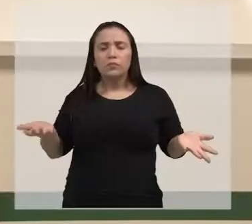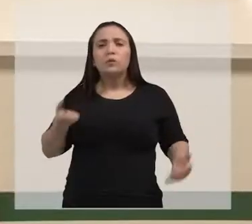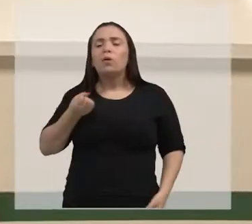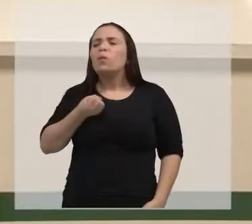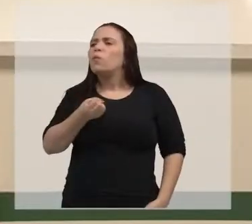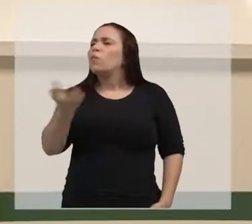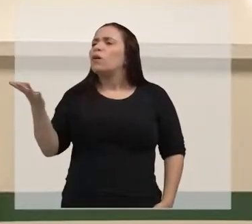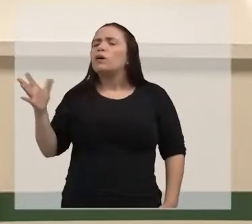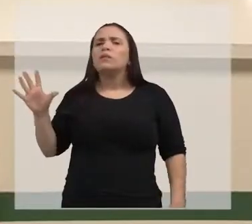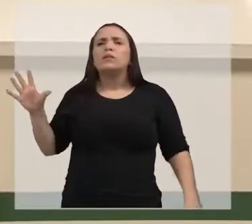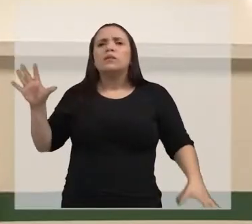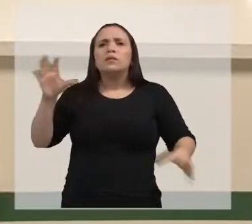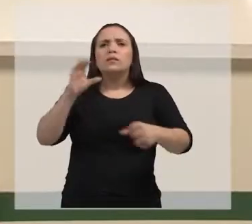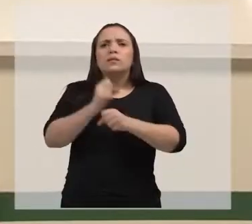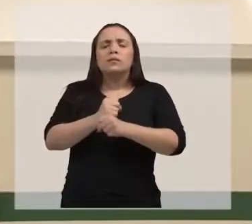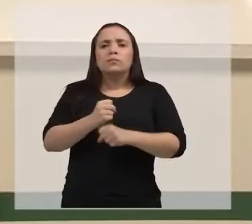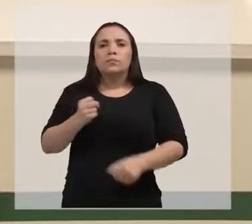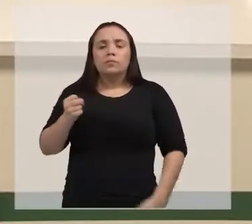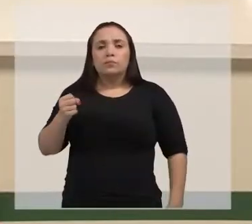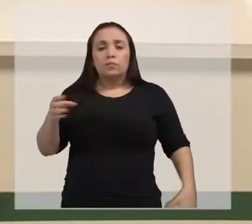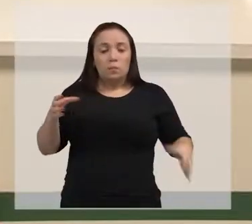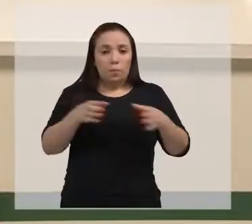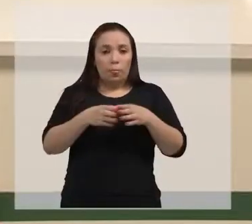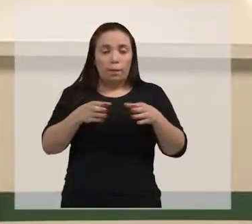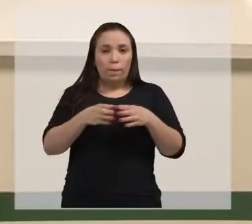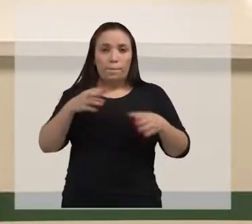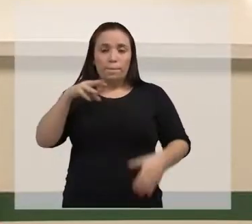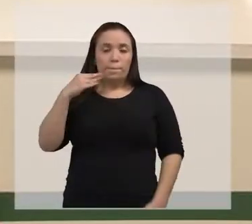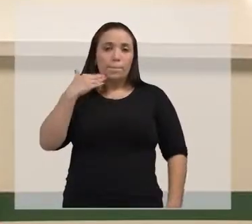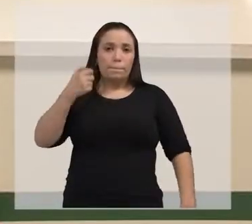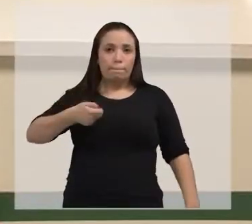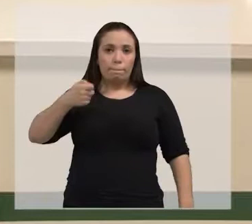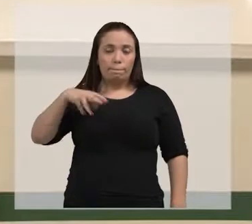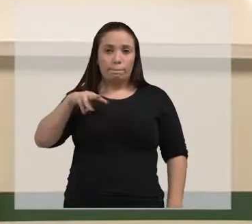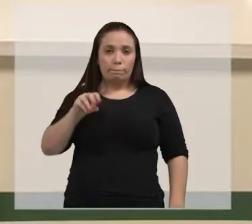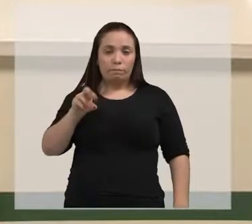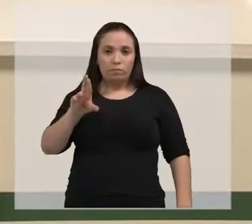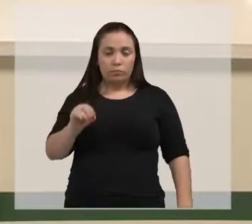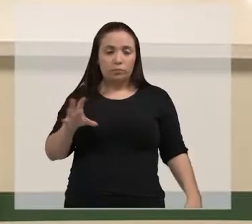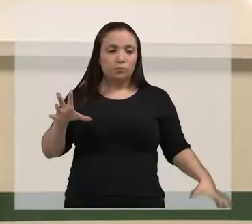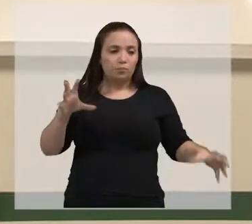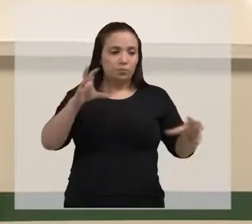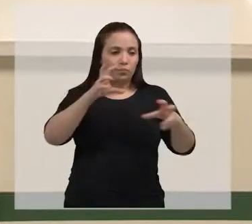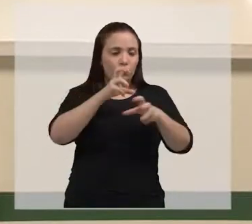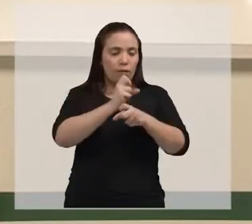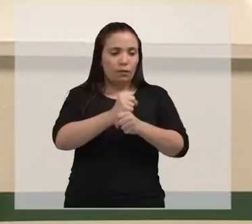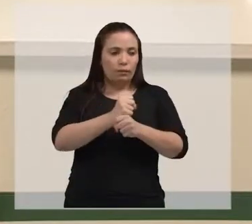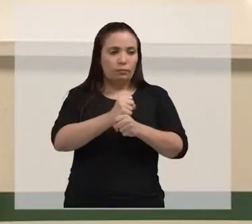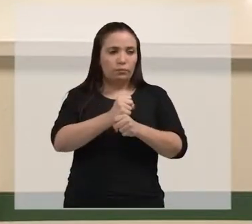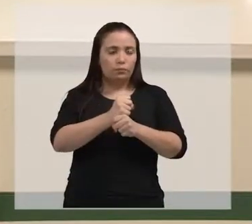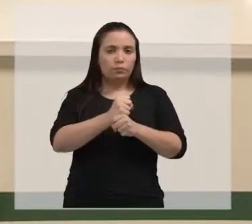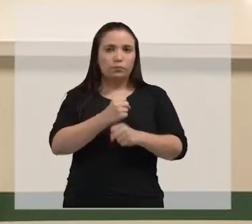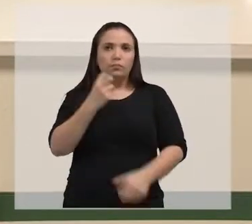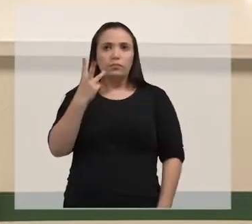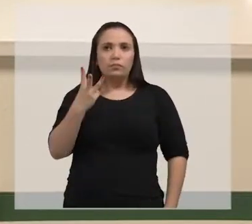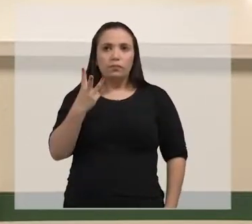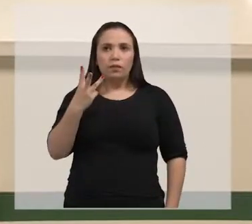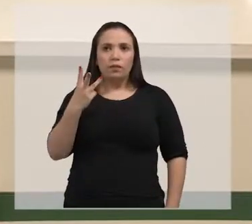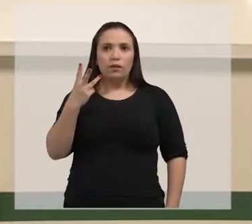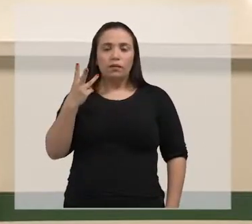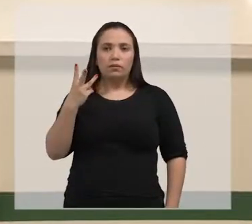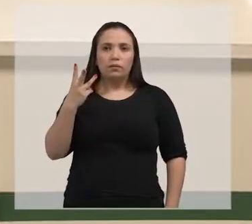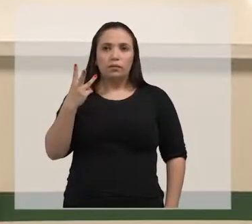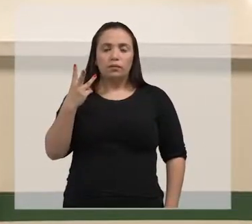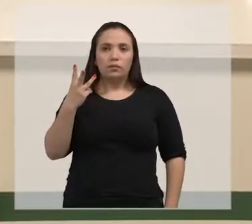Lula? Ao todo, primeiro a equipe do Sérgio Moro, com o próprio Sérgio Moro, o juiz, Ah, foi para os 3 desembarcadores